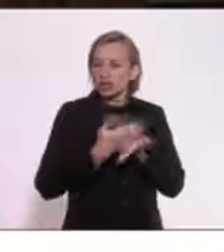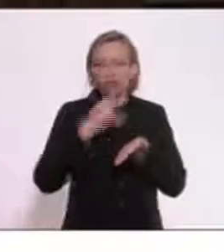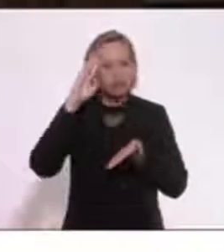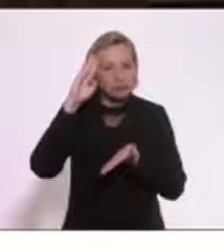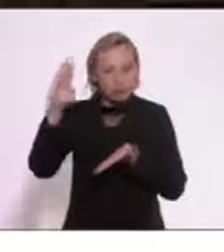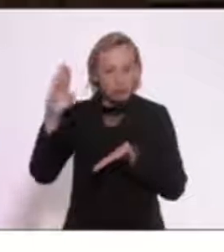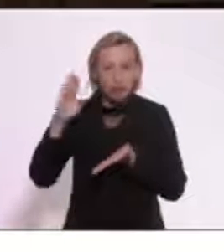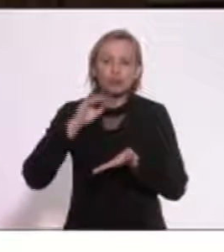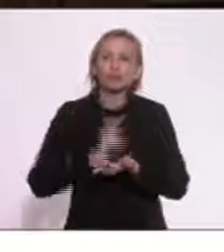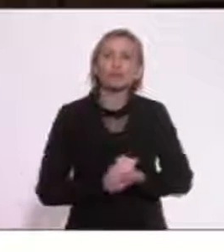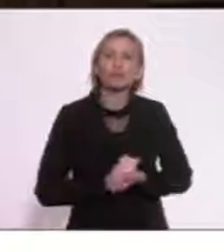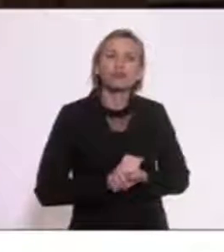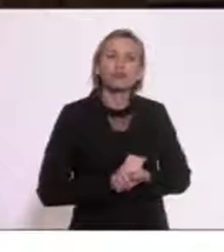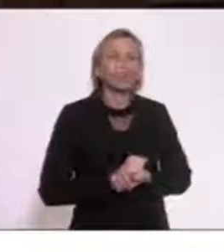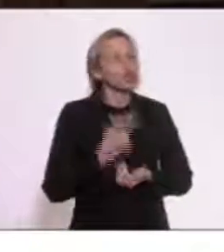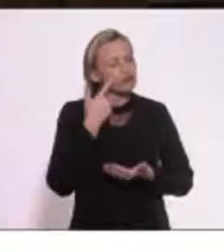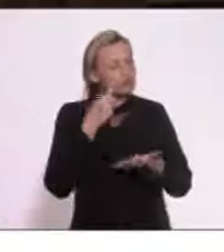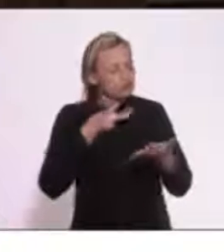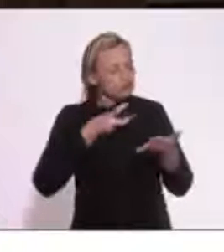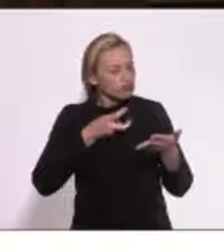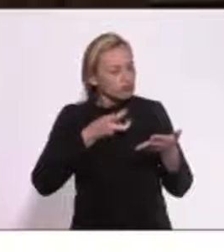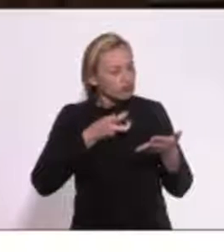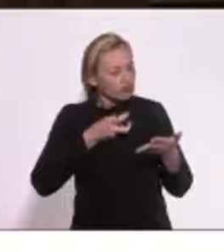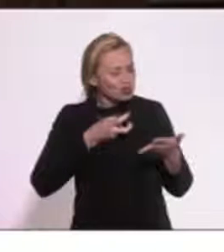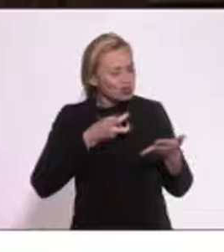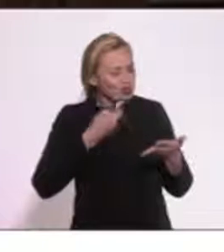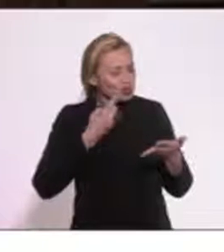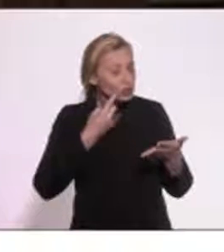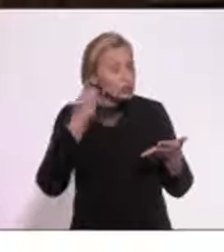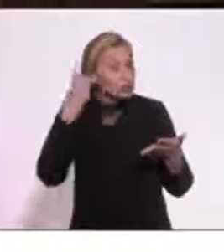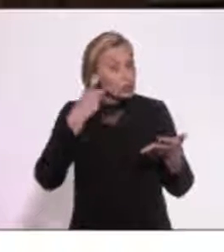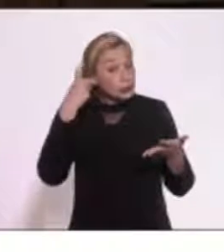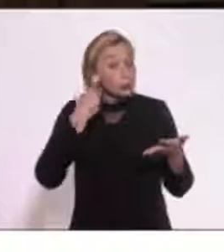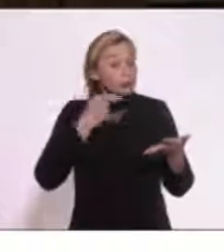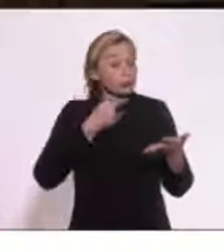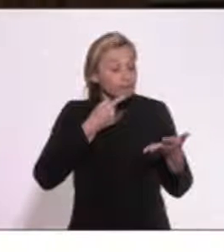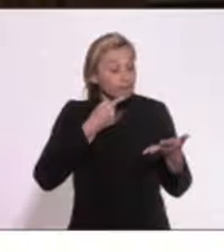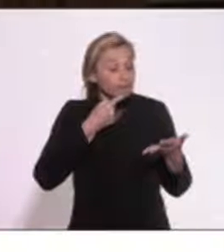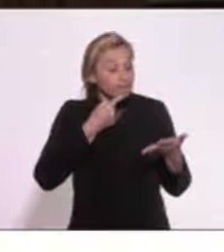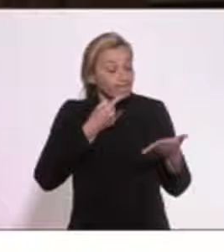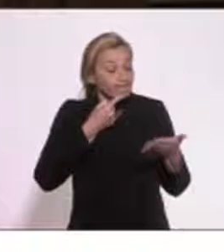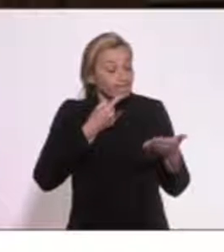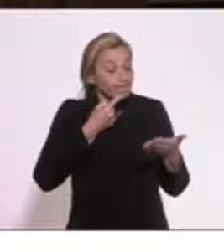prioridade. E eu vejo apenas com preocupação